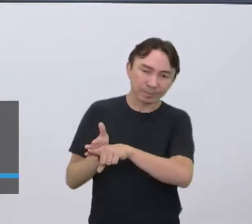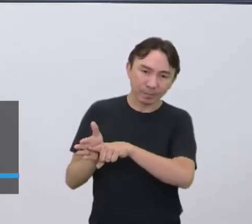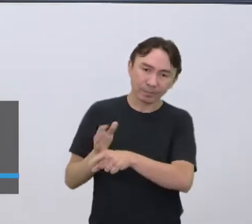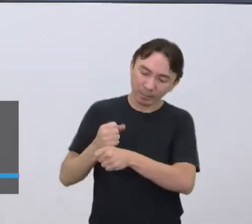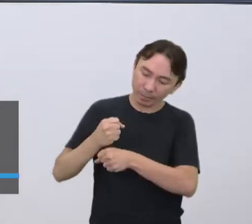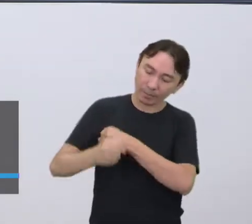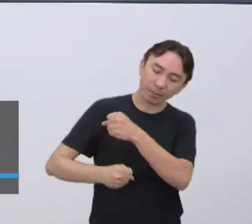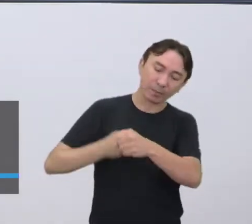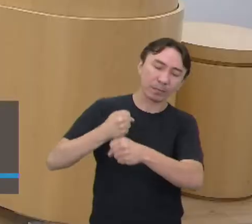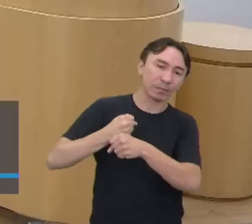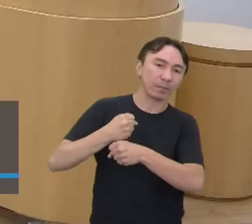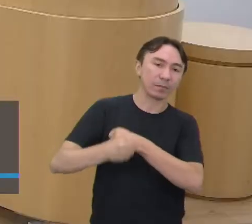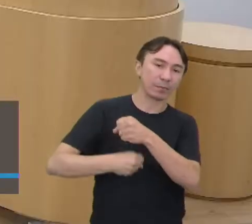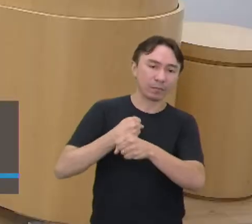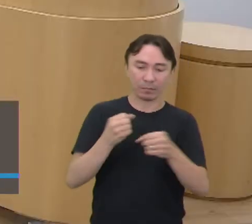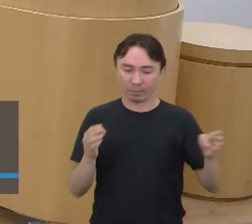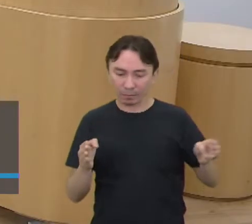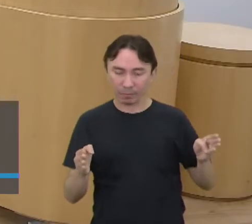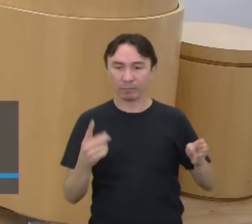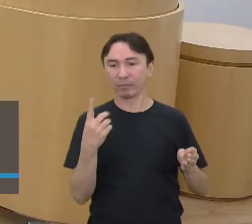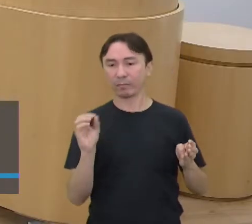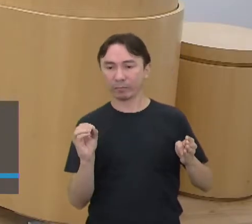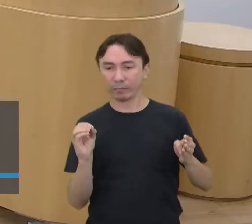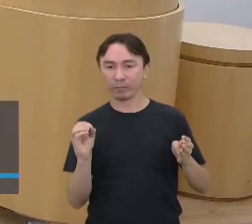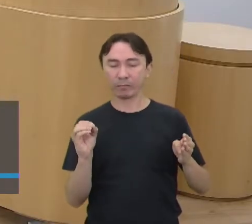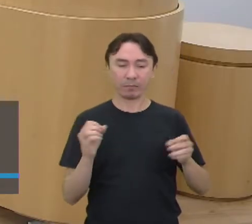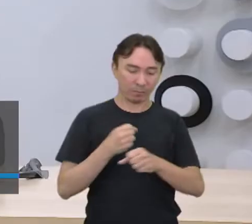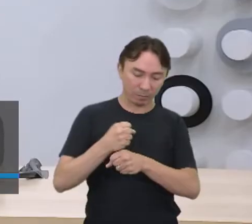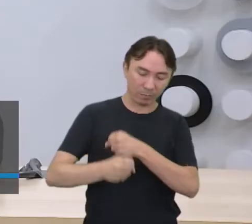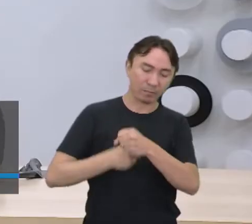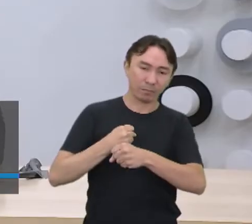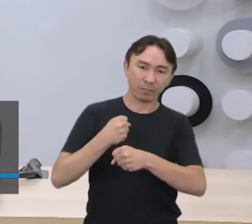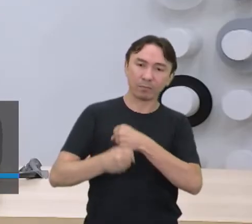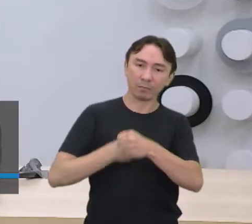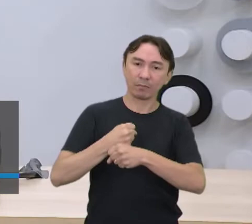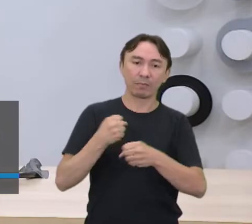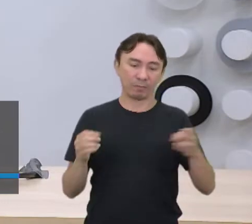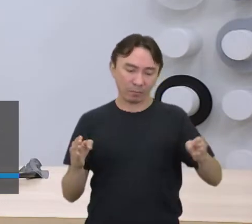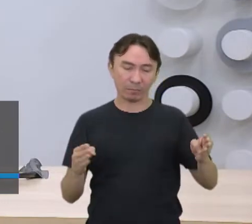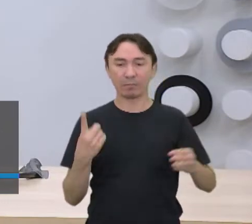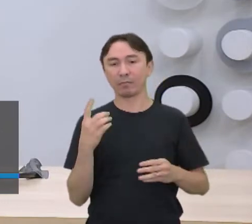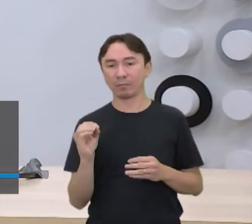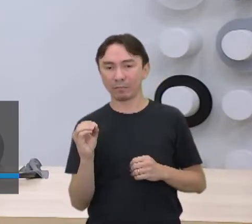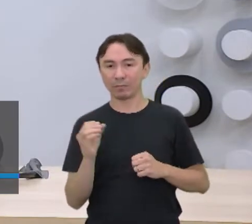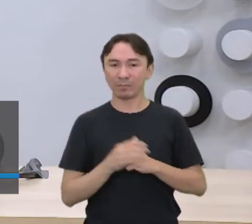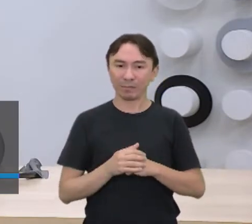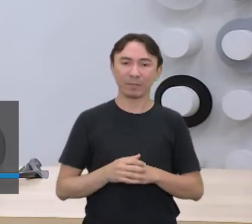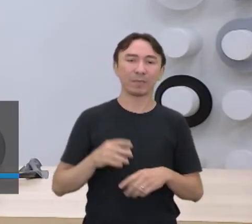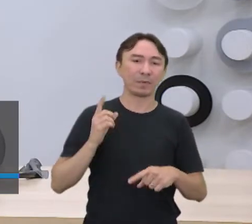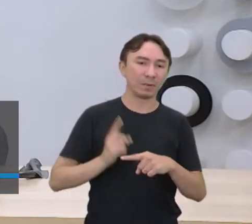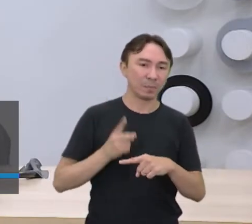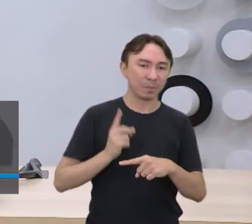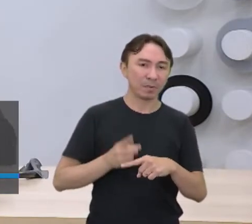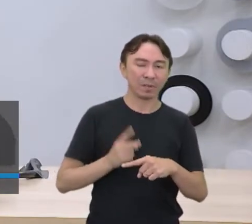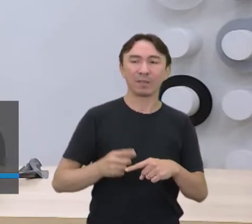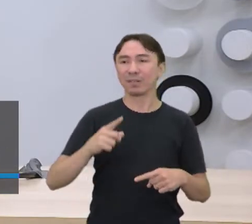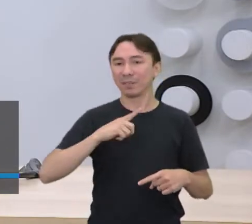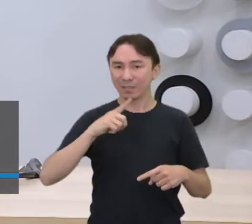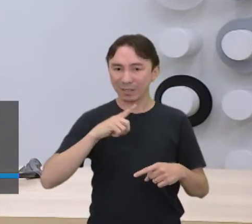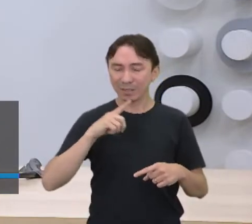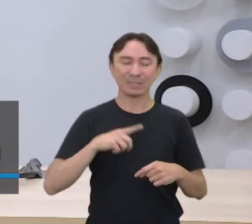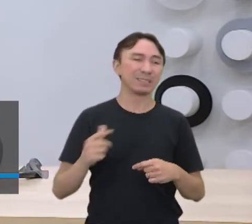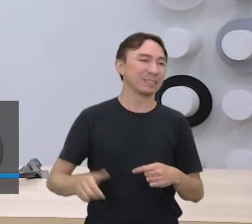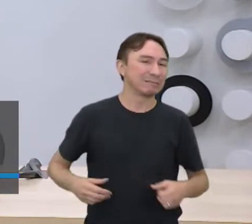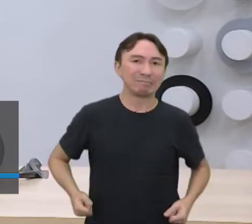que se faz isso, Roberto? Tem um monte de vírgulas aí, né? Tem, né? Infelizmente, né, dá muito gasto fazer uma pesquisa censitária, consome